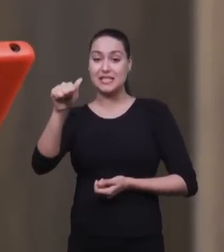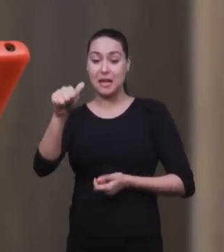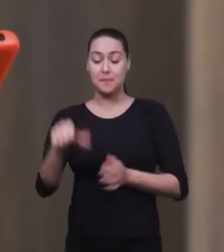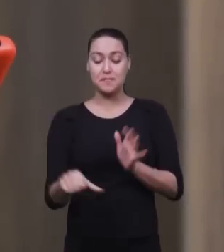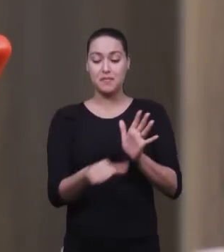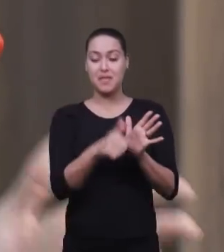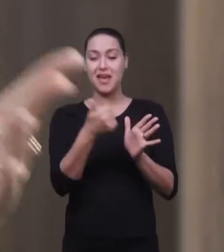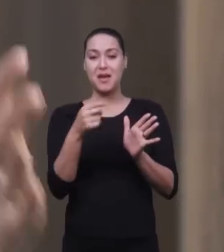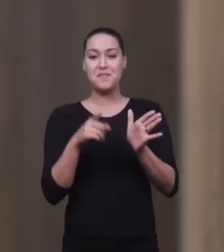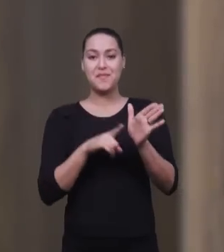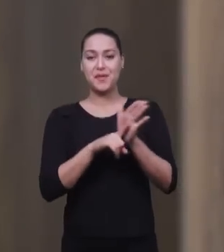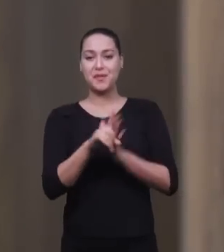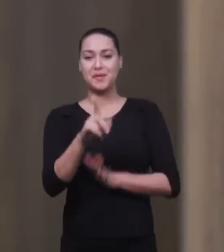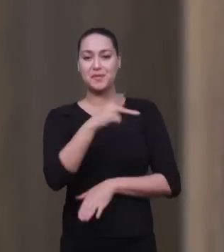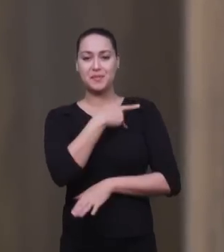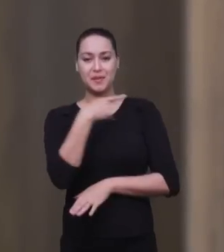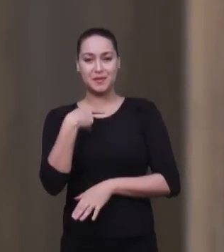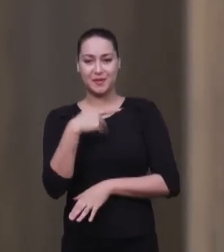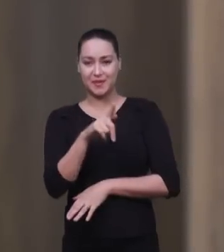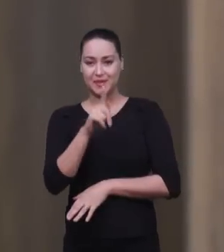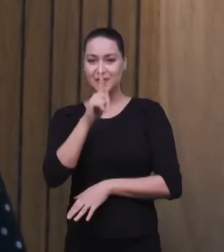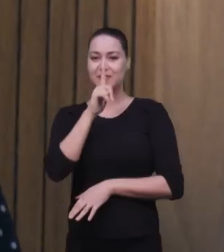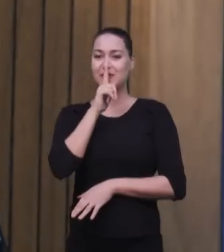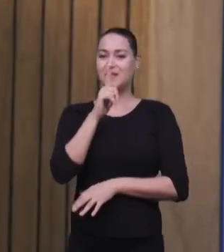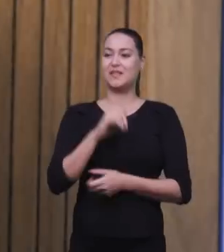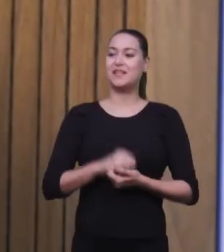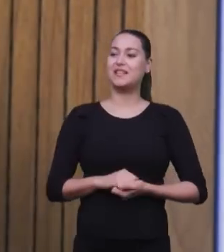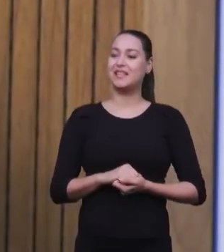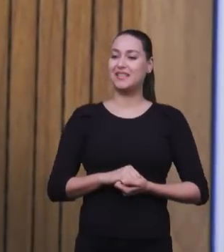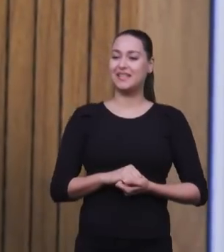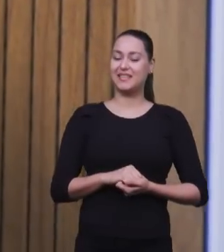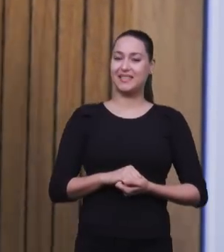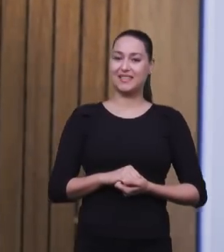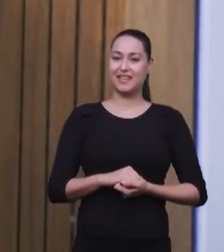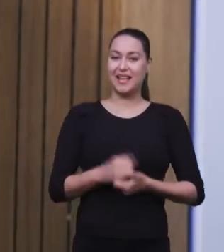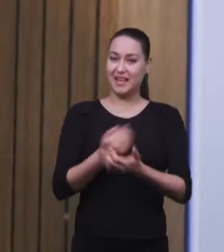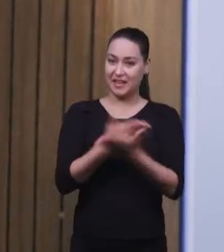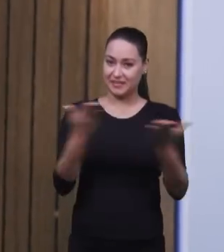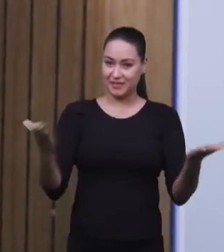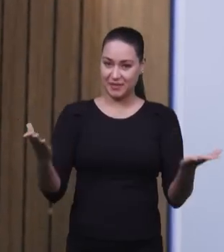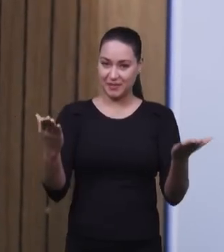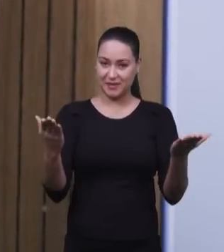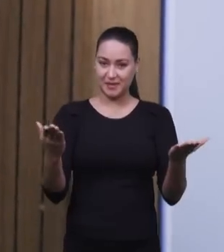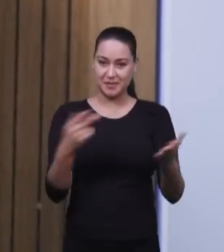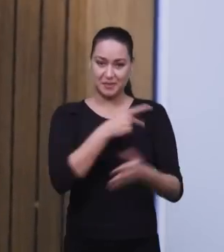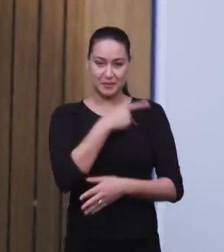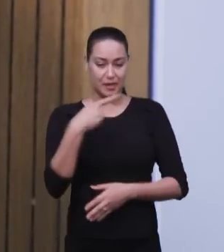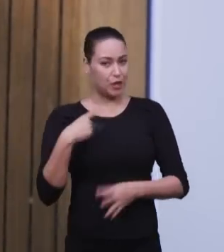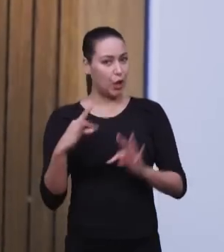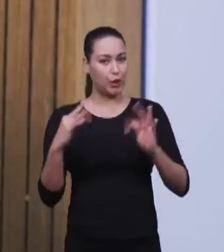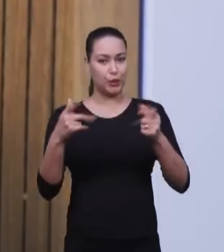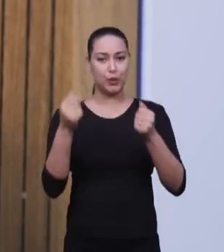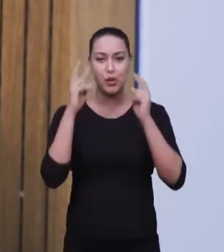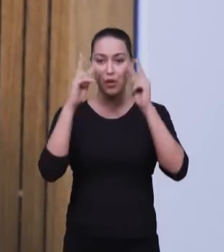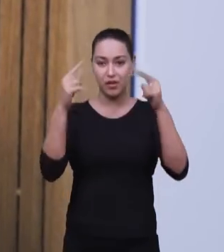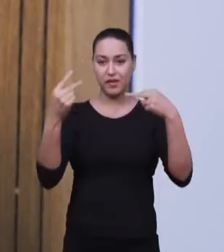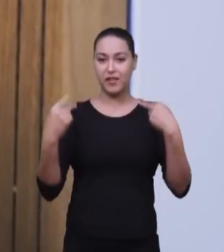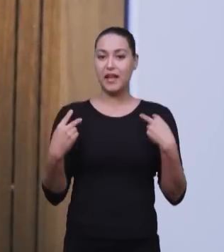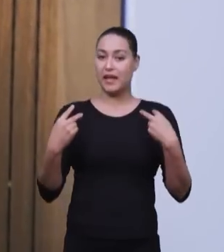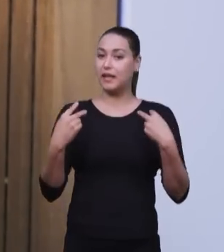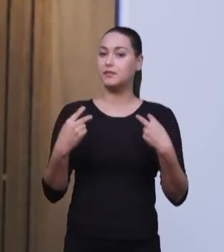a primeira pergunta para o pastor Gilson. Pode falar. A paz do Senhor Jesus aos pastores que estão aqui, a todos que estão nos